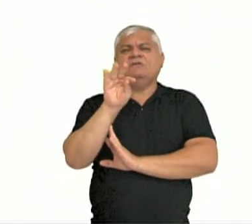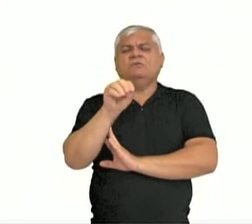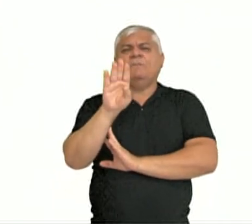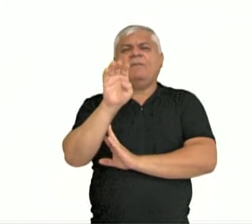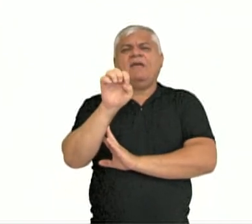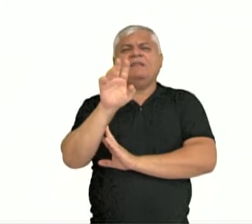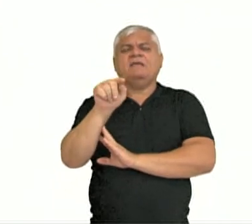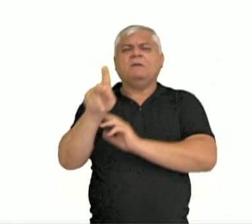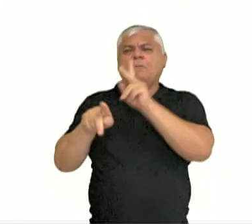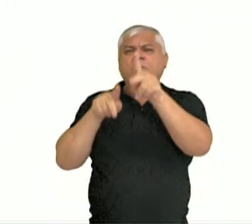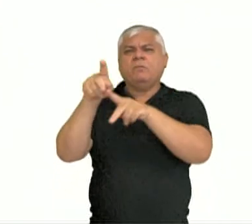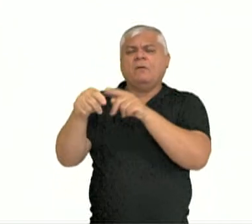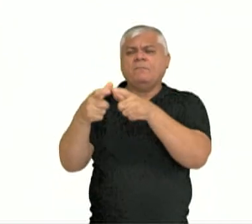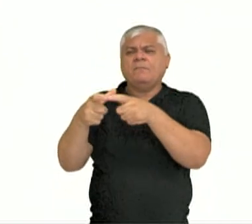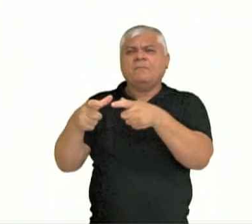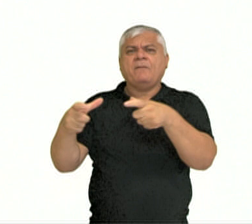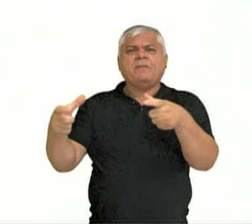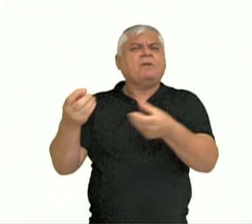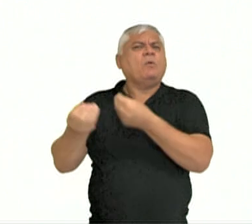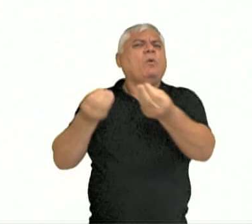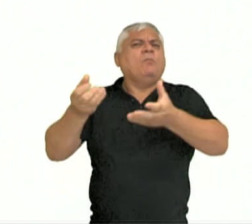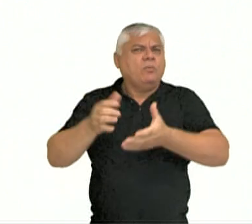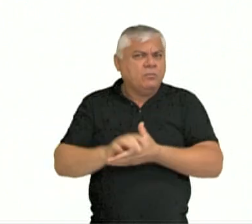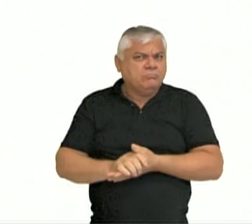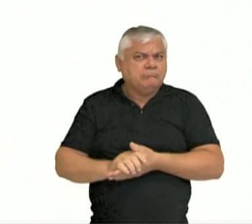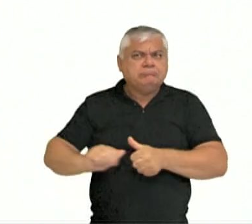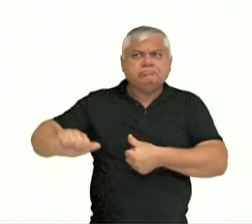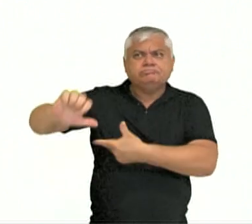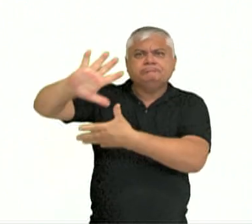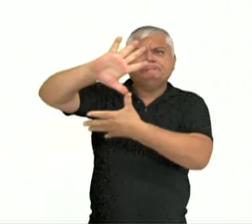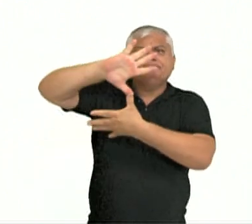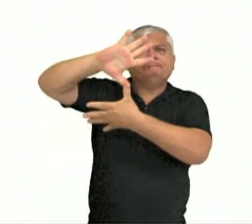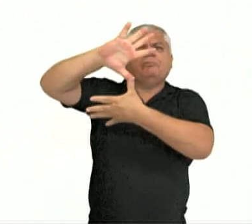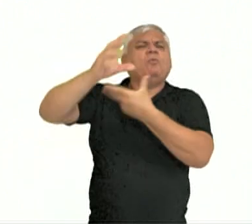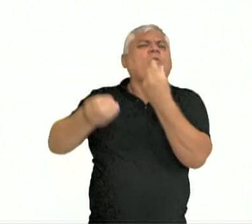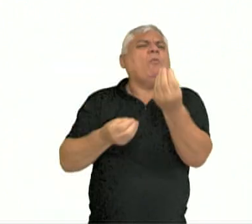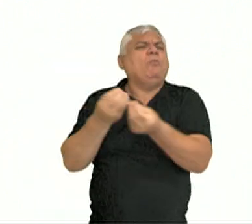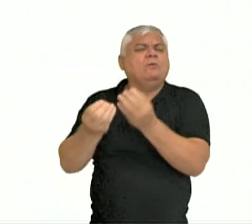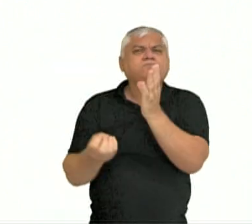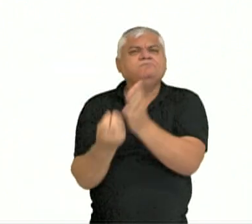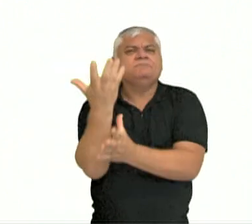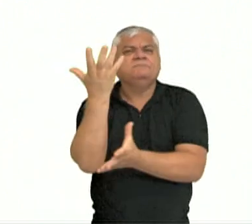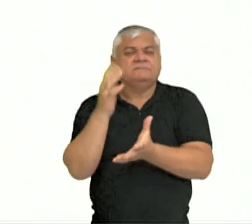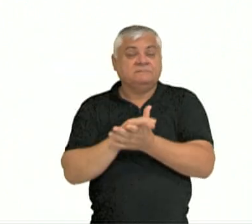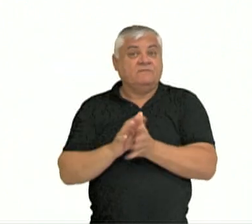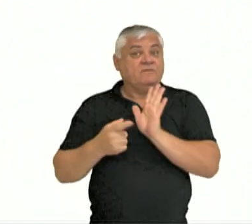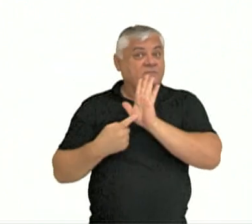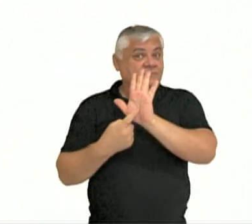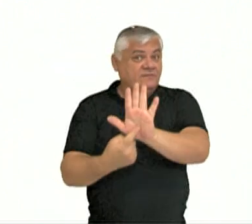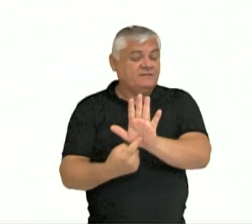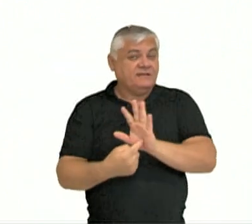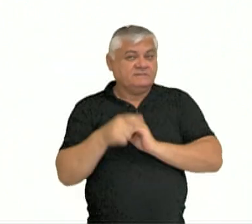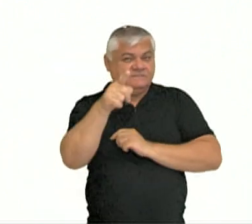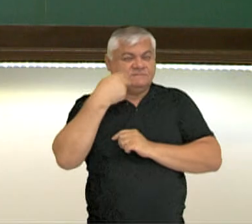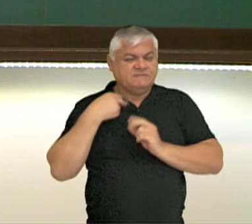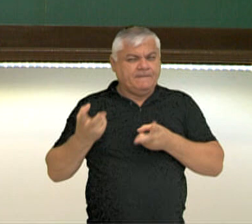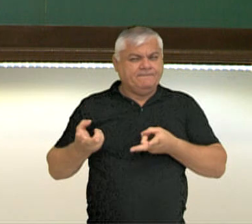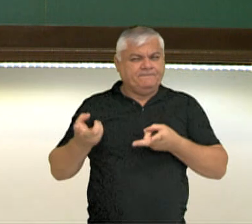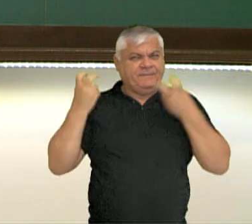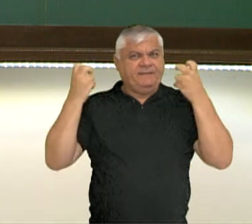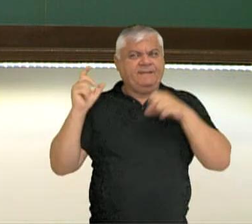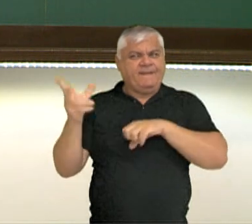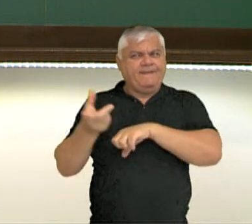de povoamento da América. Eu já vou logo, como diz o outro, apresentando já a essência da aula. Se vocês captarem a minha mensagem,